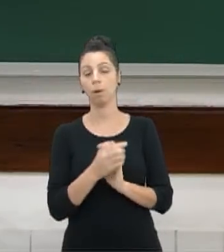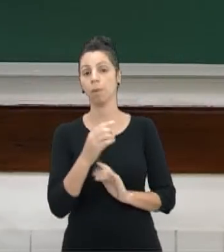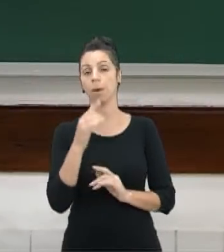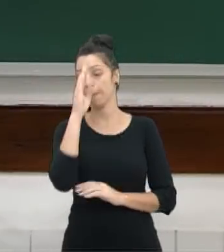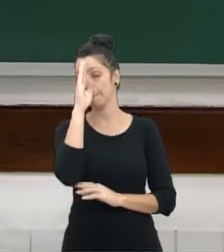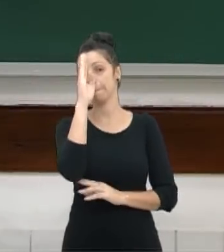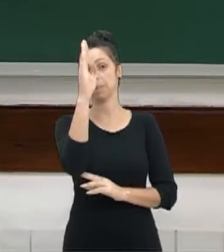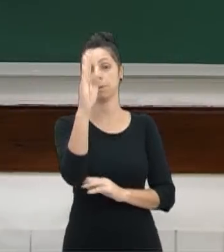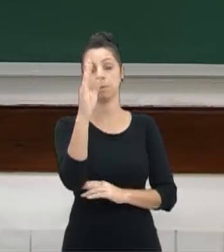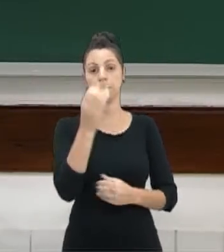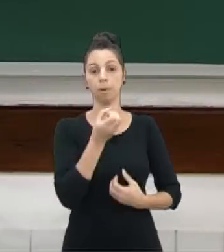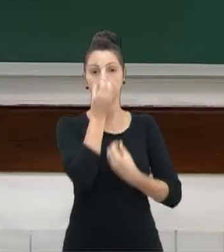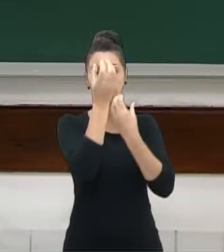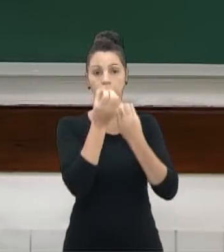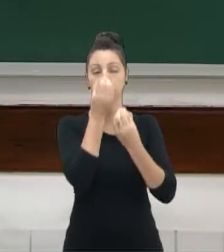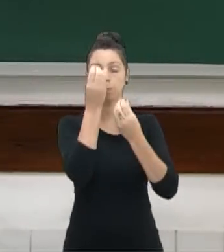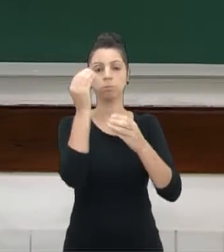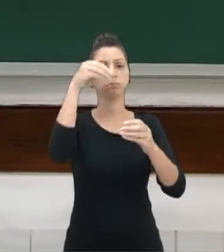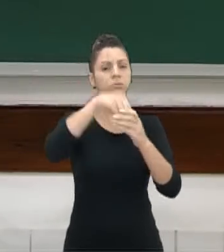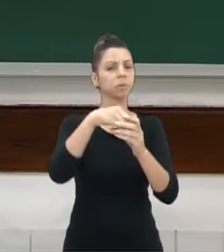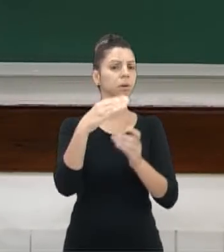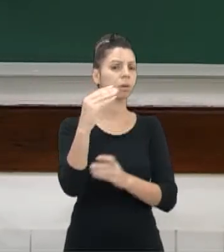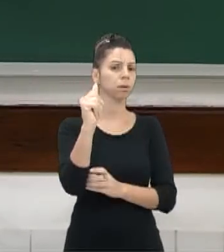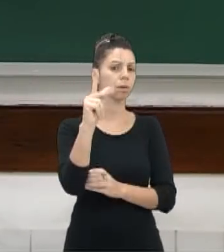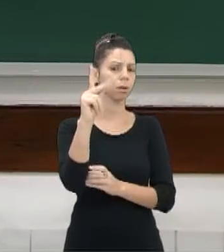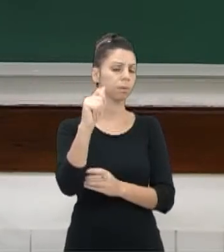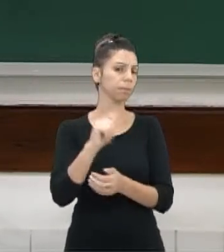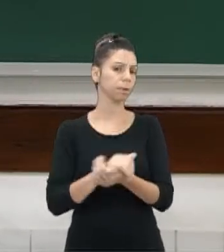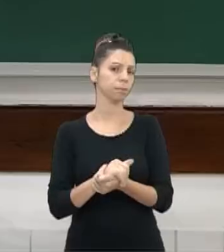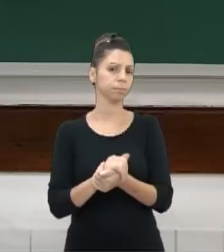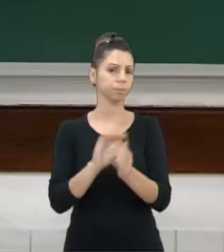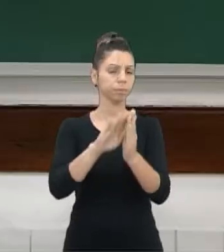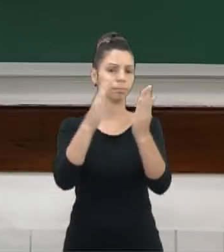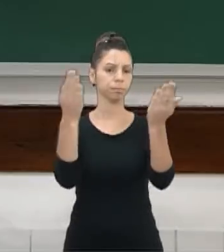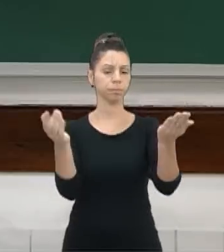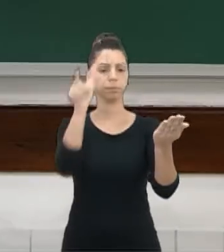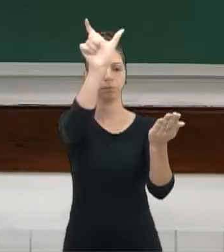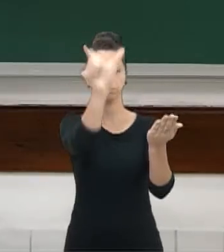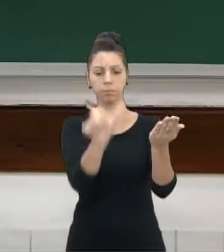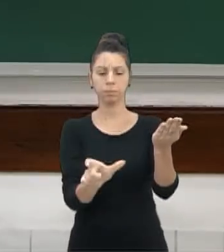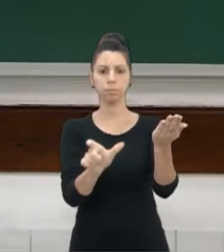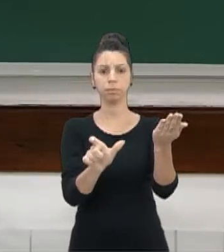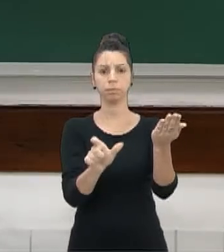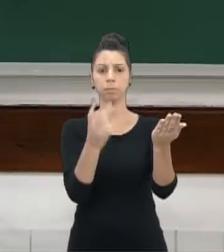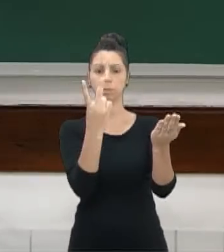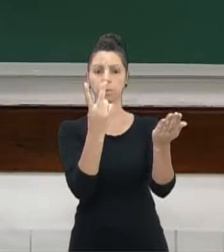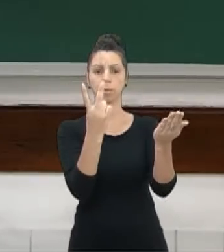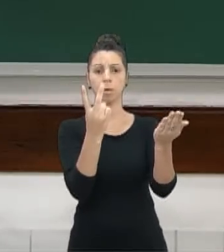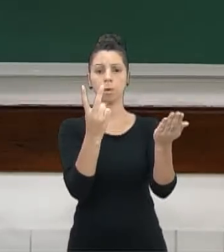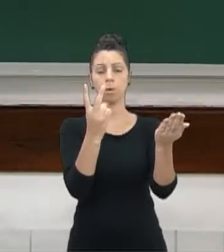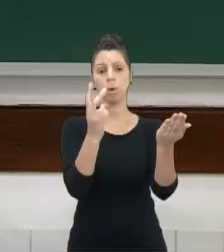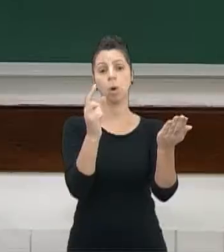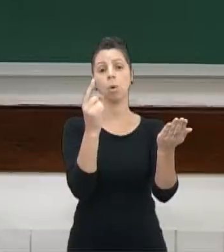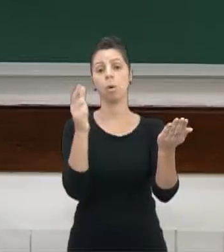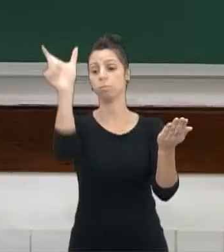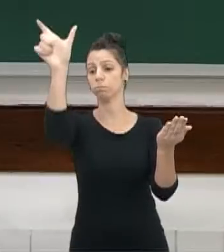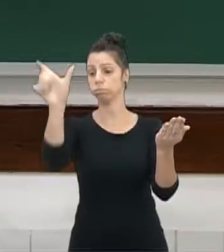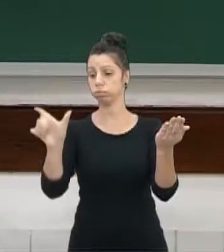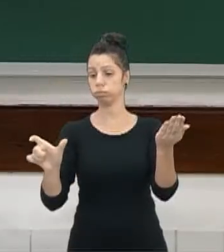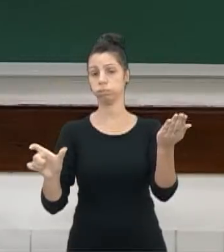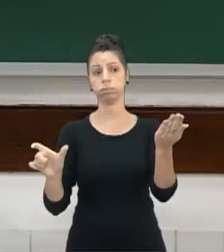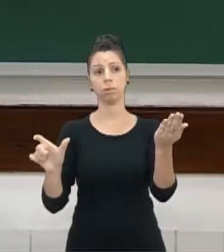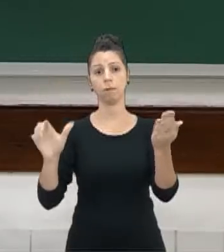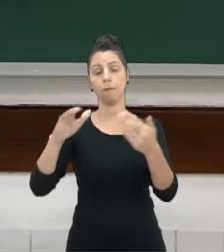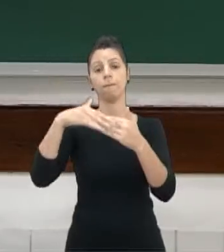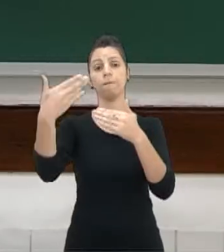Né? Ficaria na capa, ficaria na abertura interna, ou ficaria na abertura